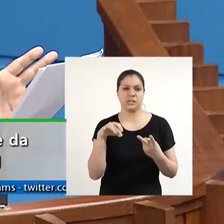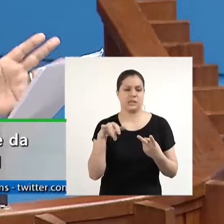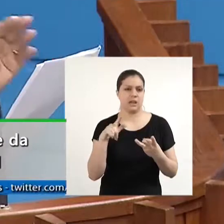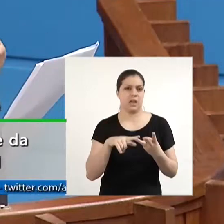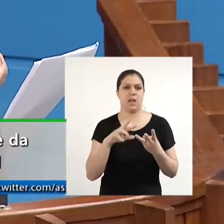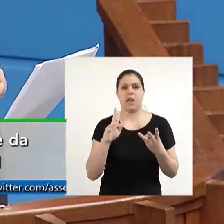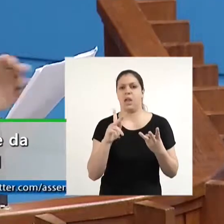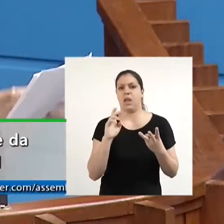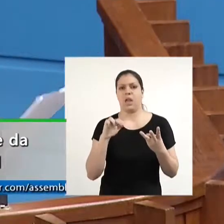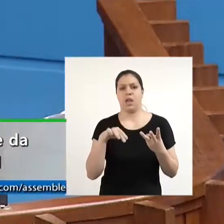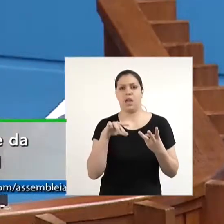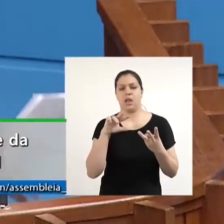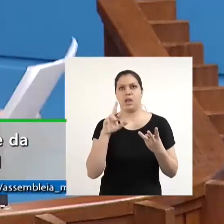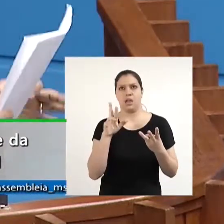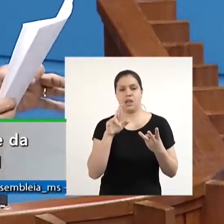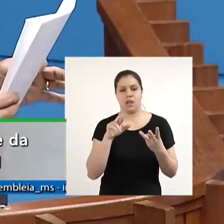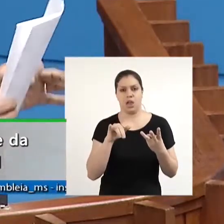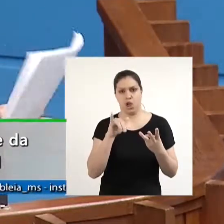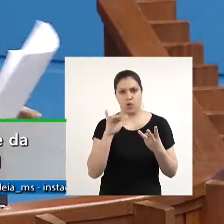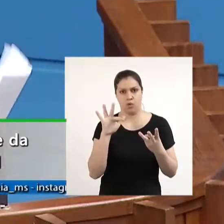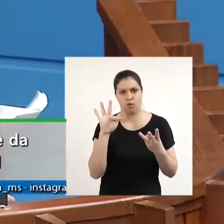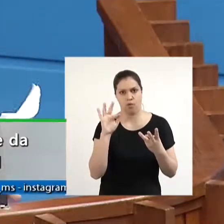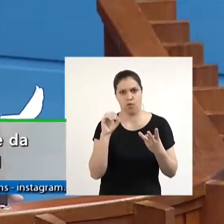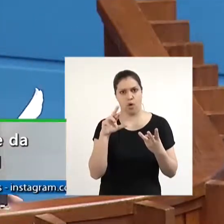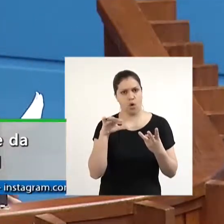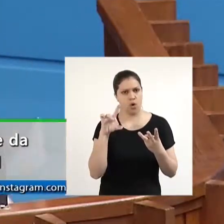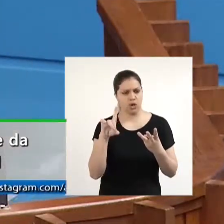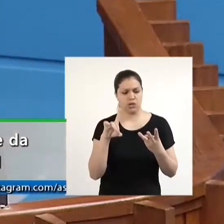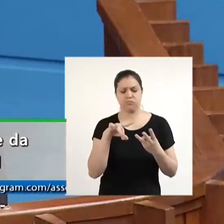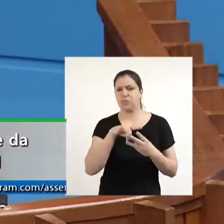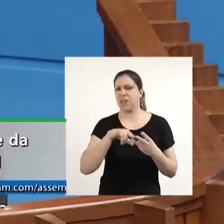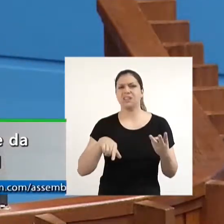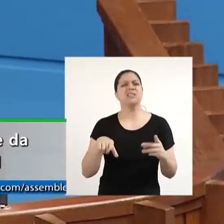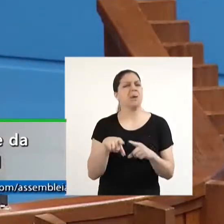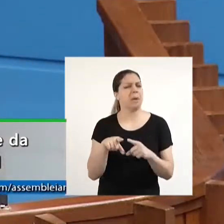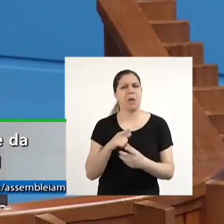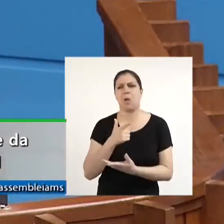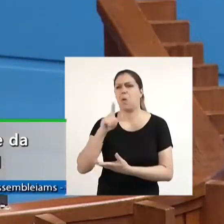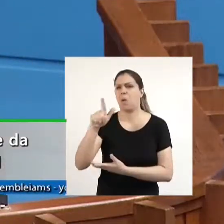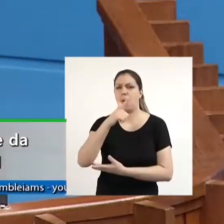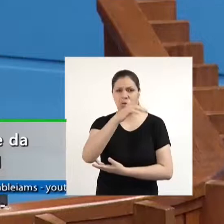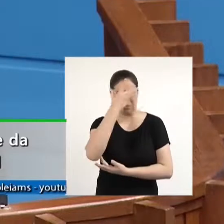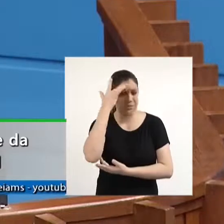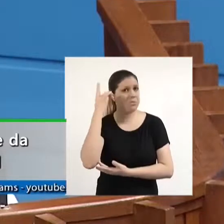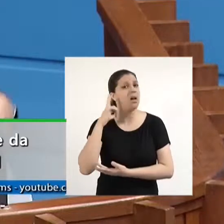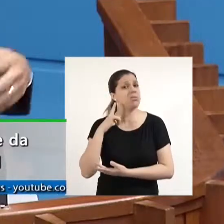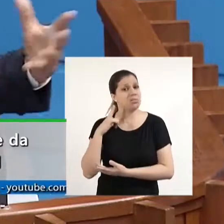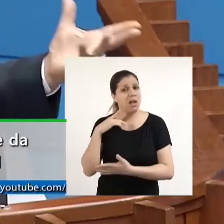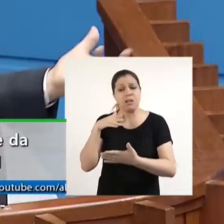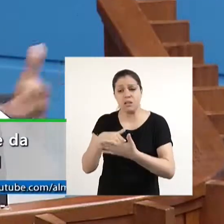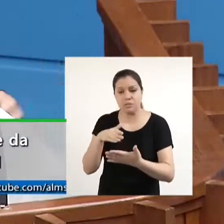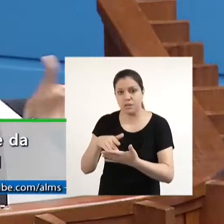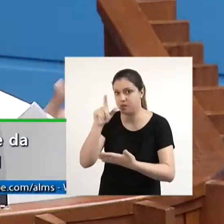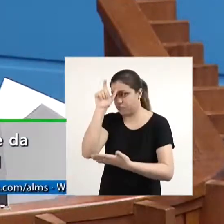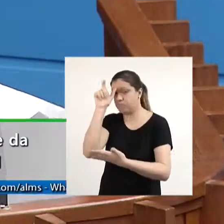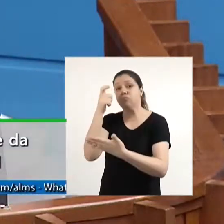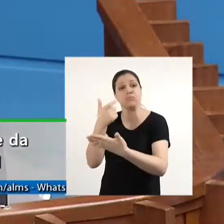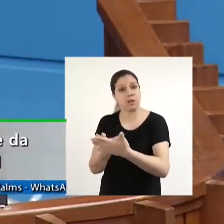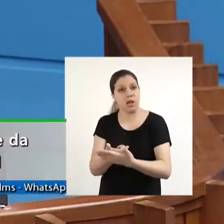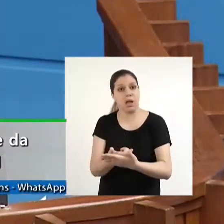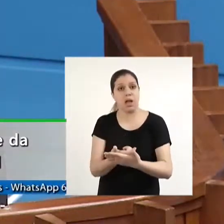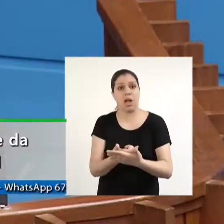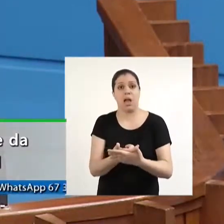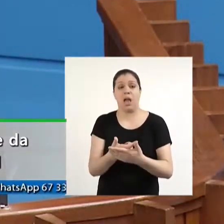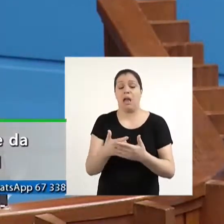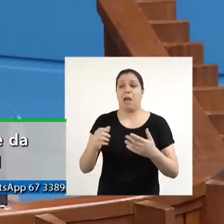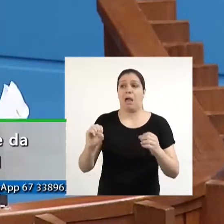outros conhecidos e reconhecidos mundialmente, que foram pessoas dislexas, que passaram por constrangimento